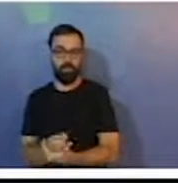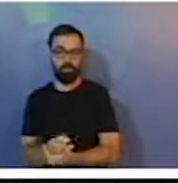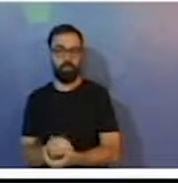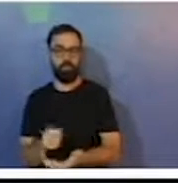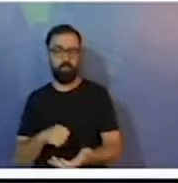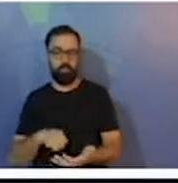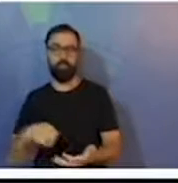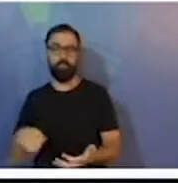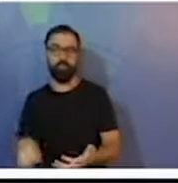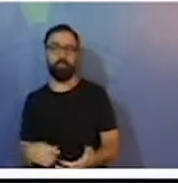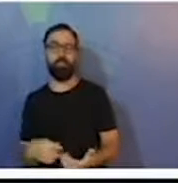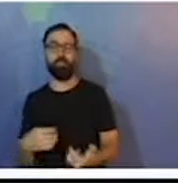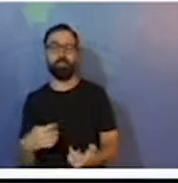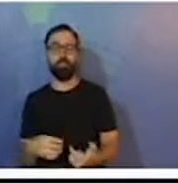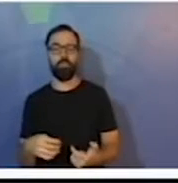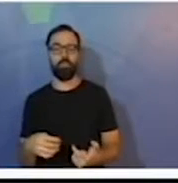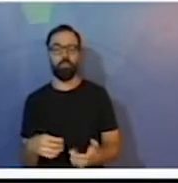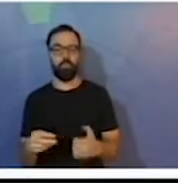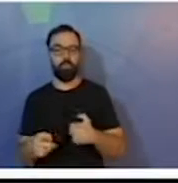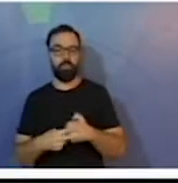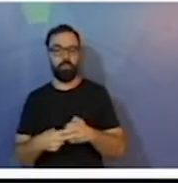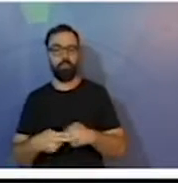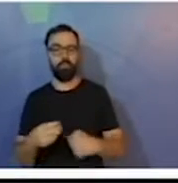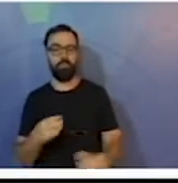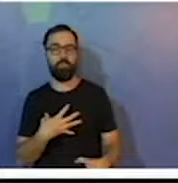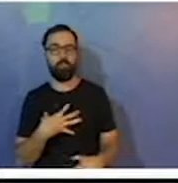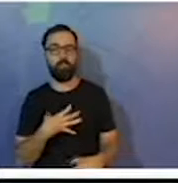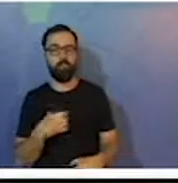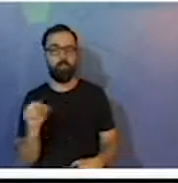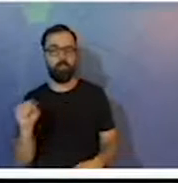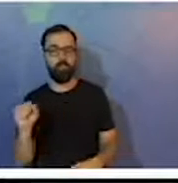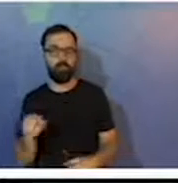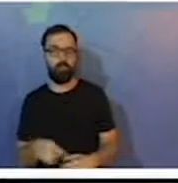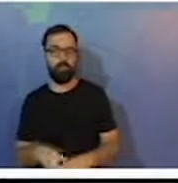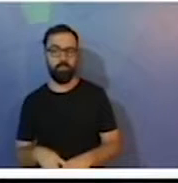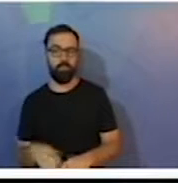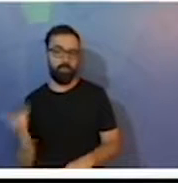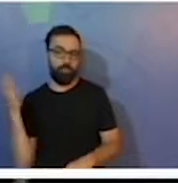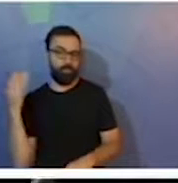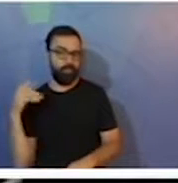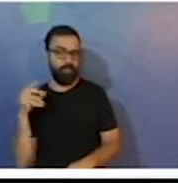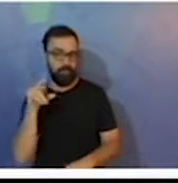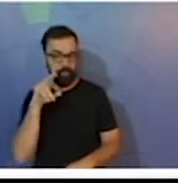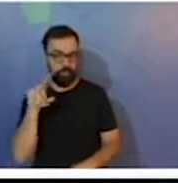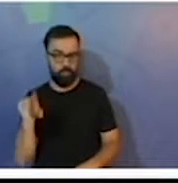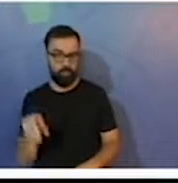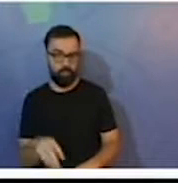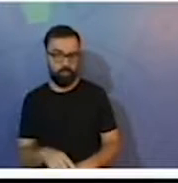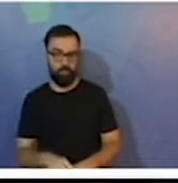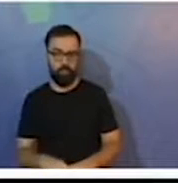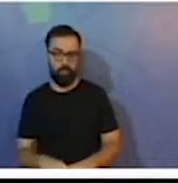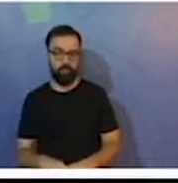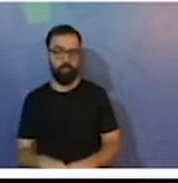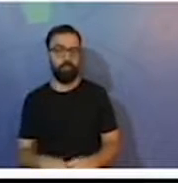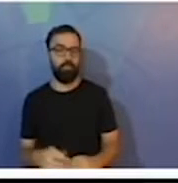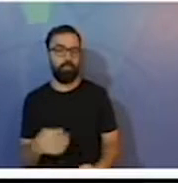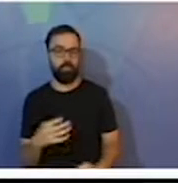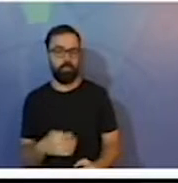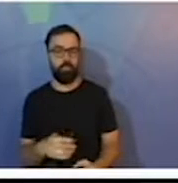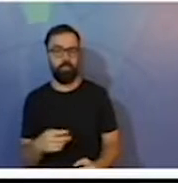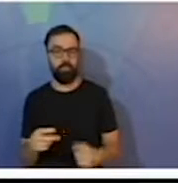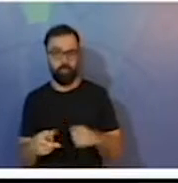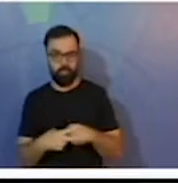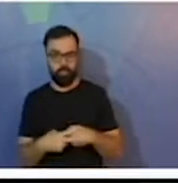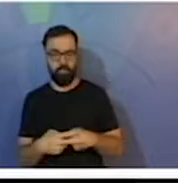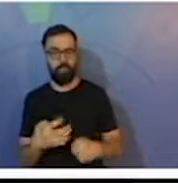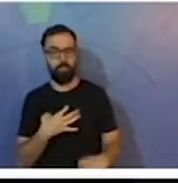escreva em que modo eles são usados que que a gente já falou atrás Olha lá os